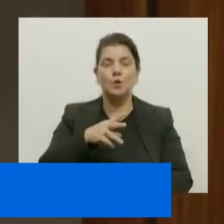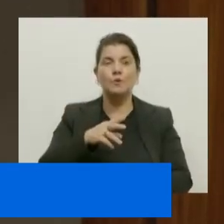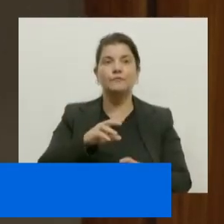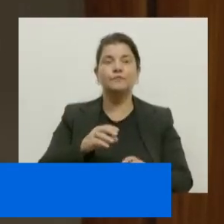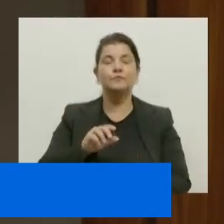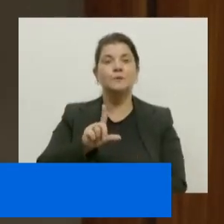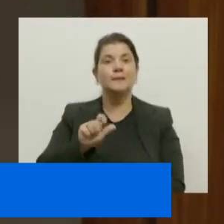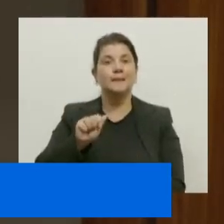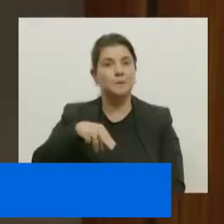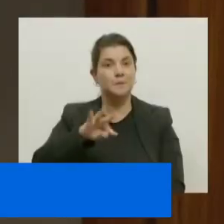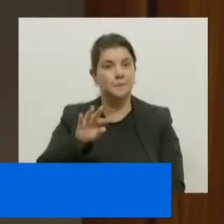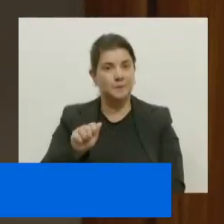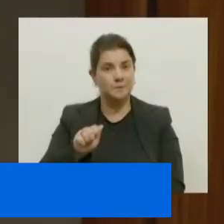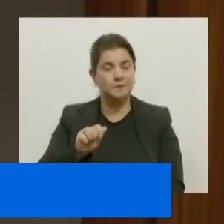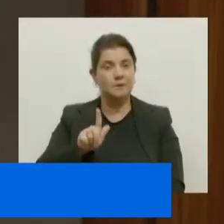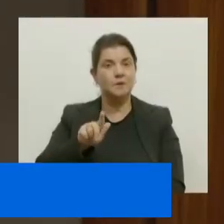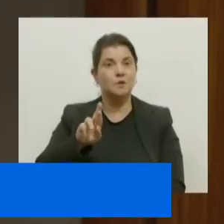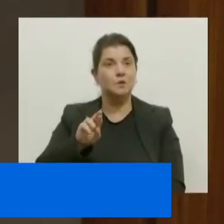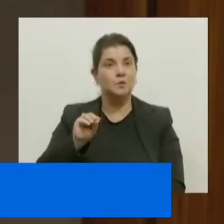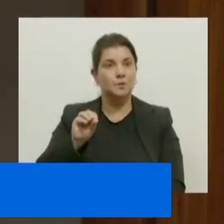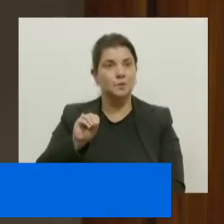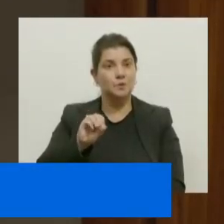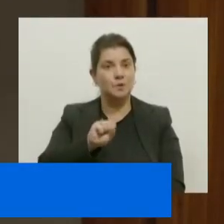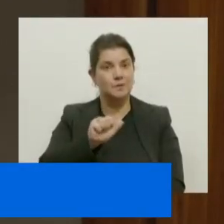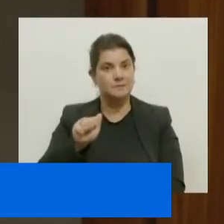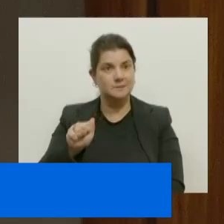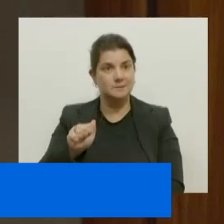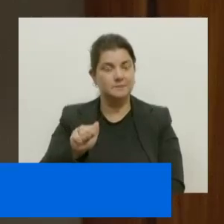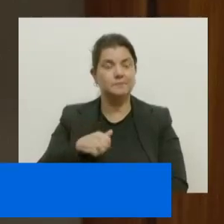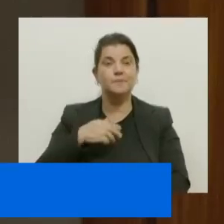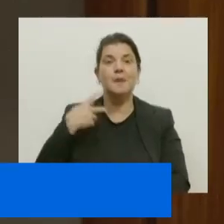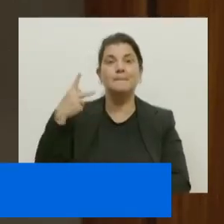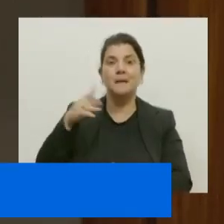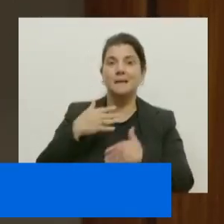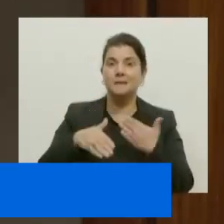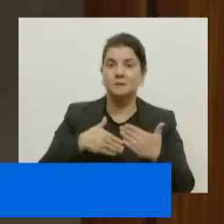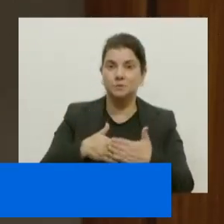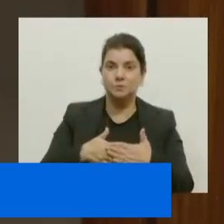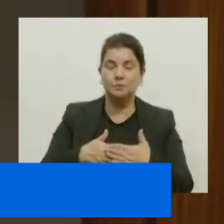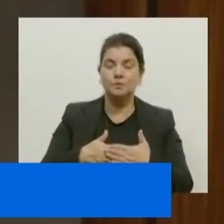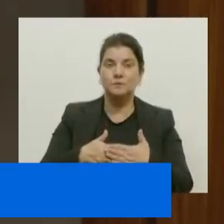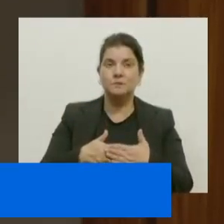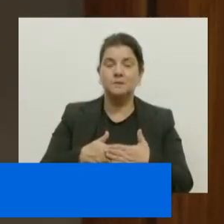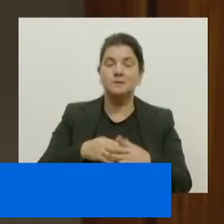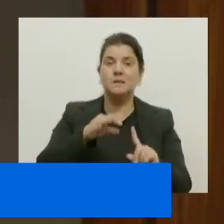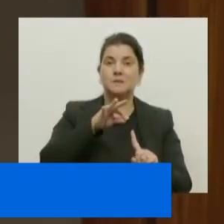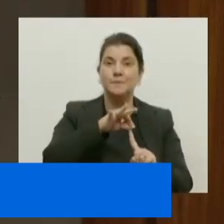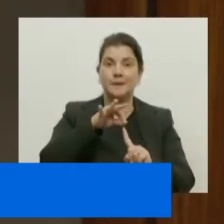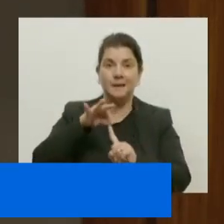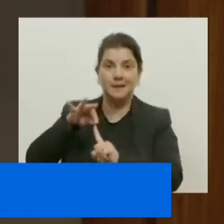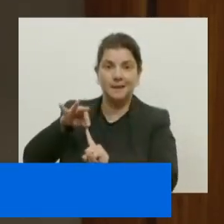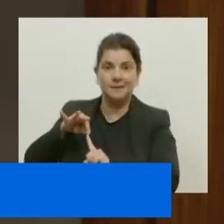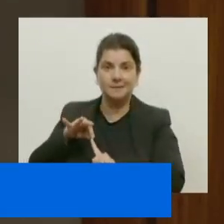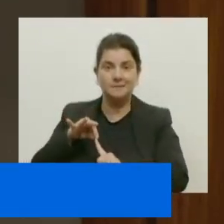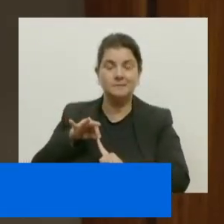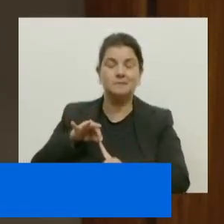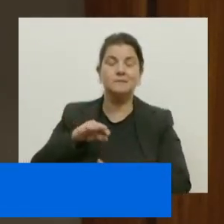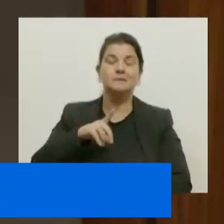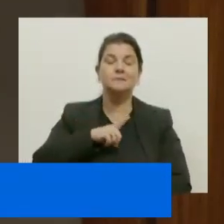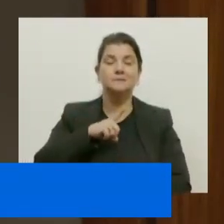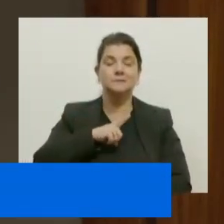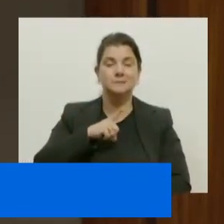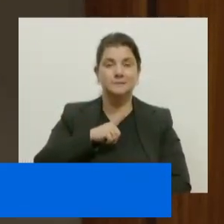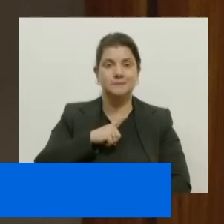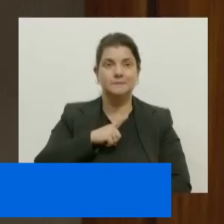Lami e Ponta Grossa para que todas todas as paradas elas venham